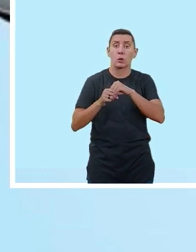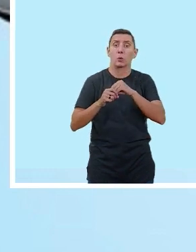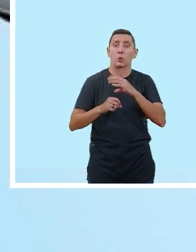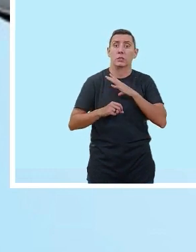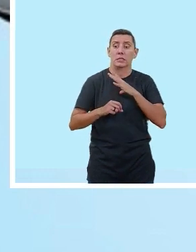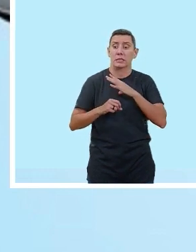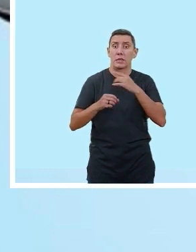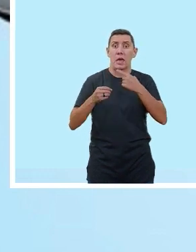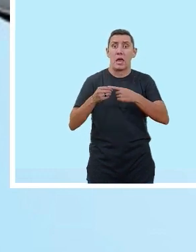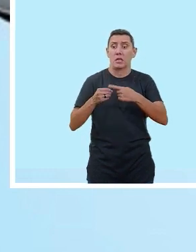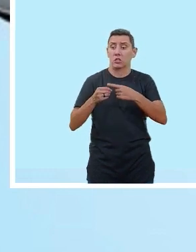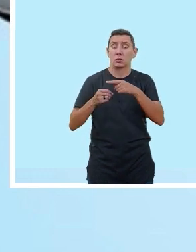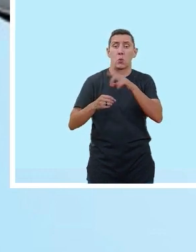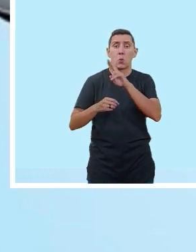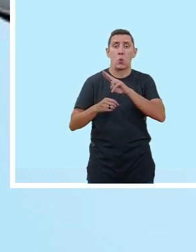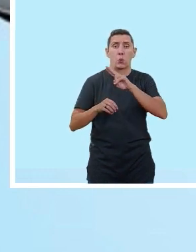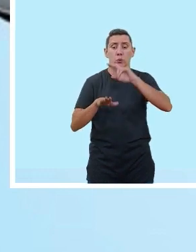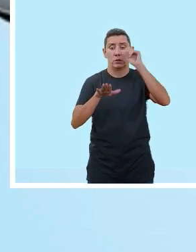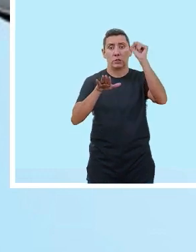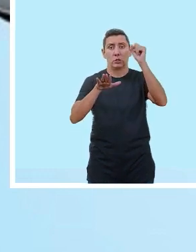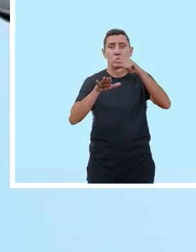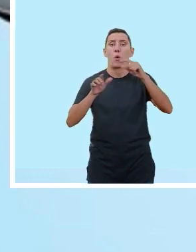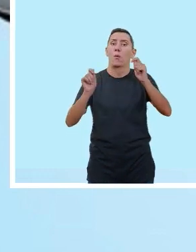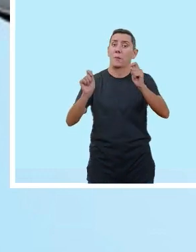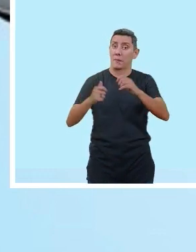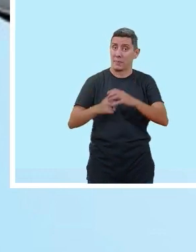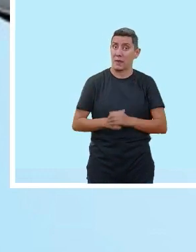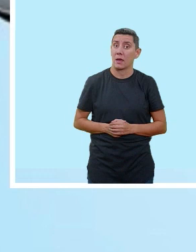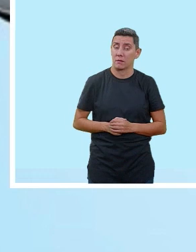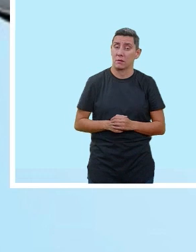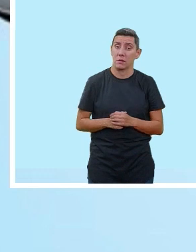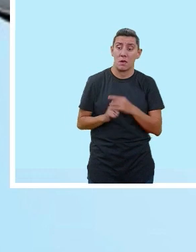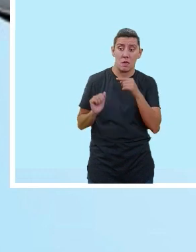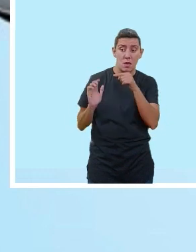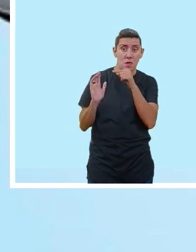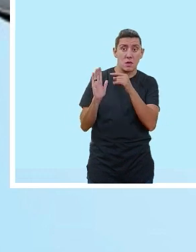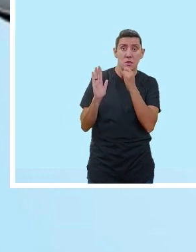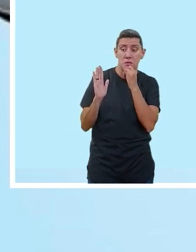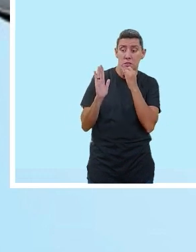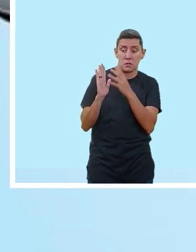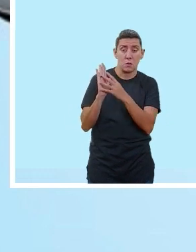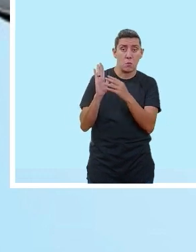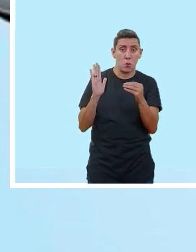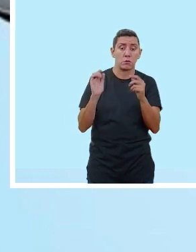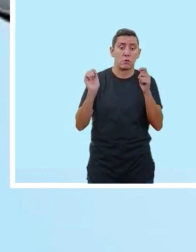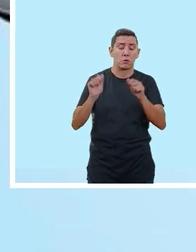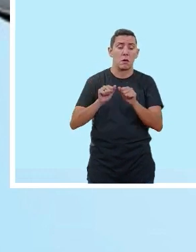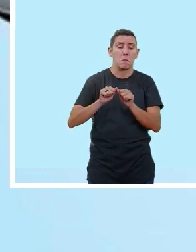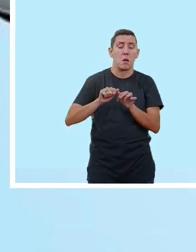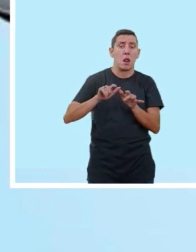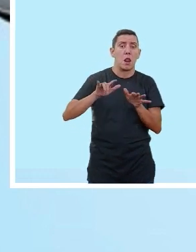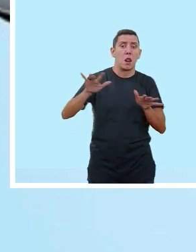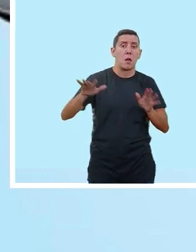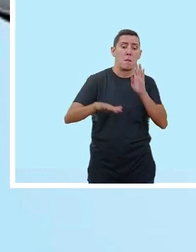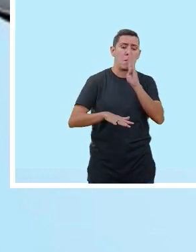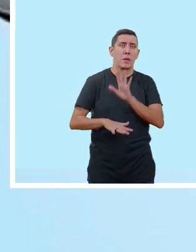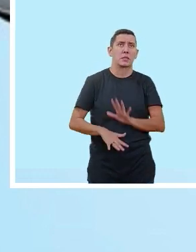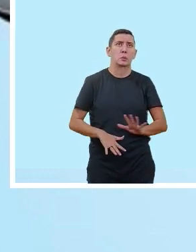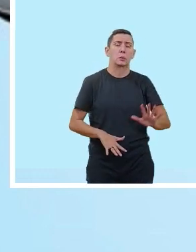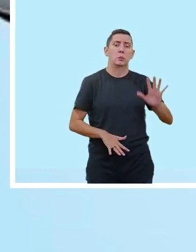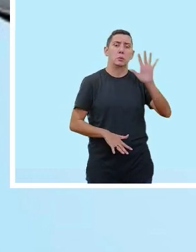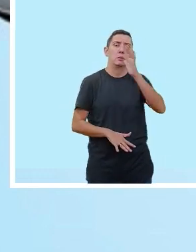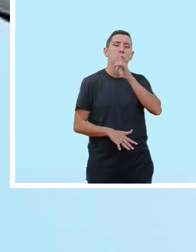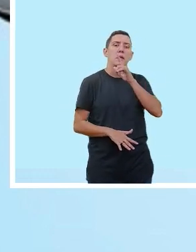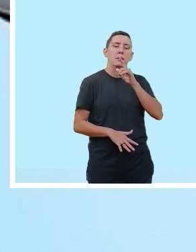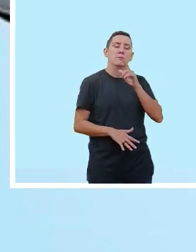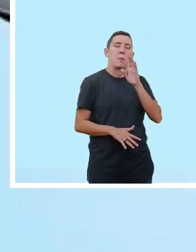Então, realmente, com isso, a gente pretende estimular a utilização da energia solar e assim garantir que o Brasil realmente